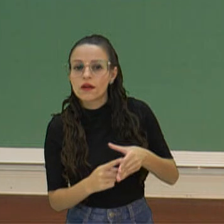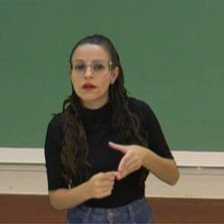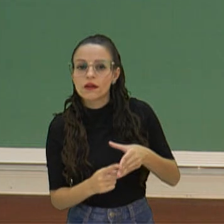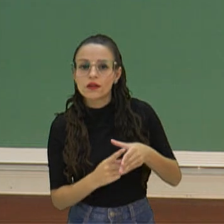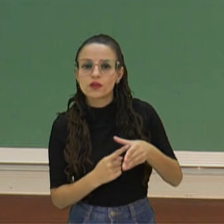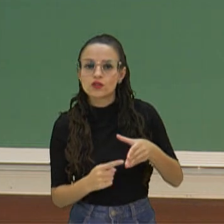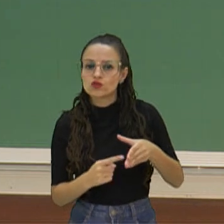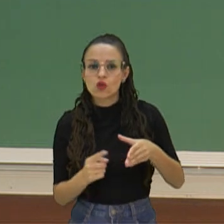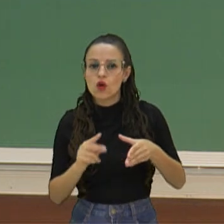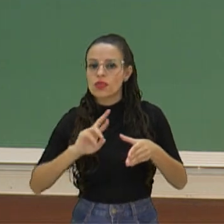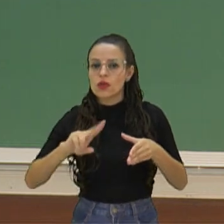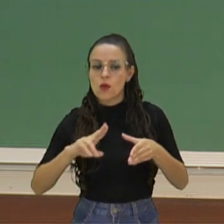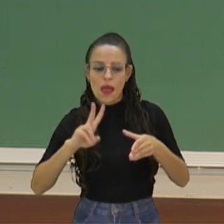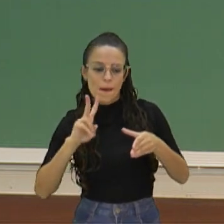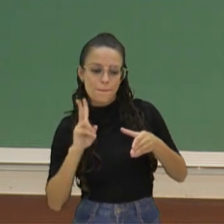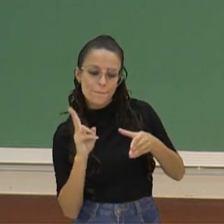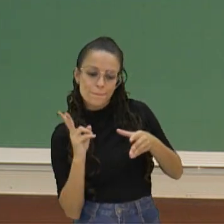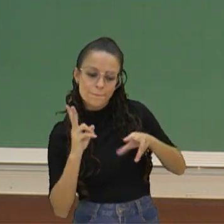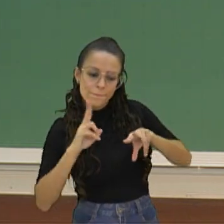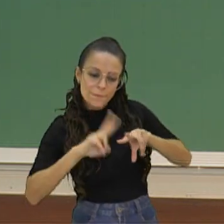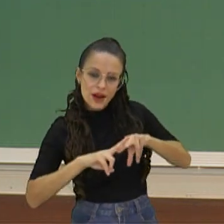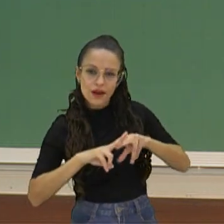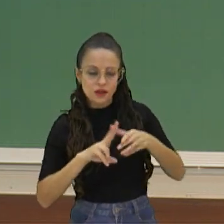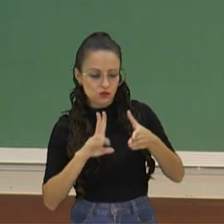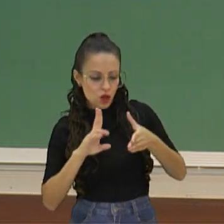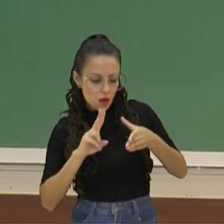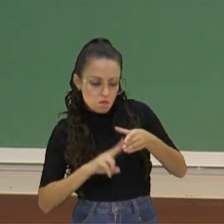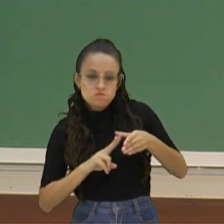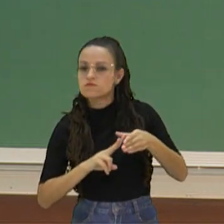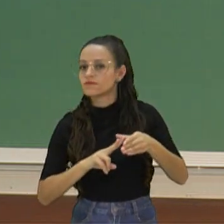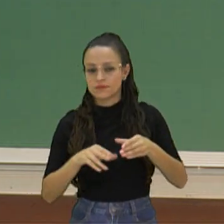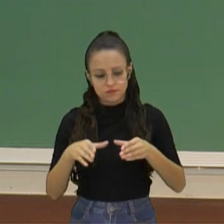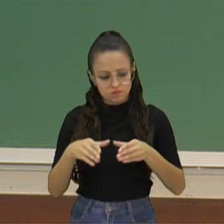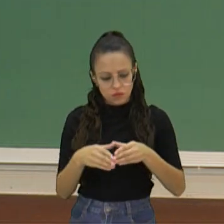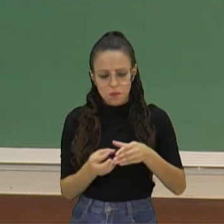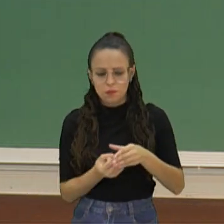estrutura fixa, ou seja, ele se forma e caso não